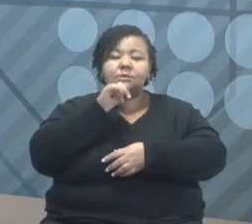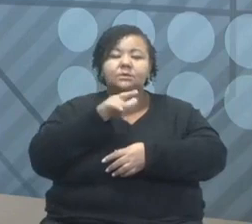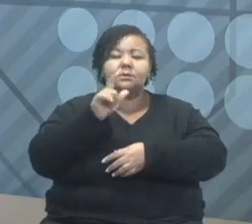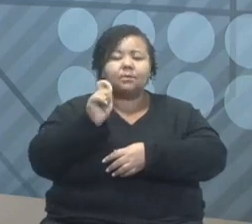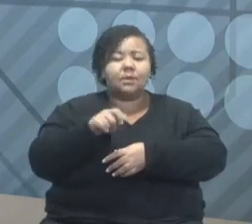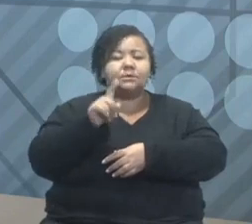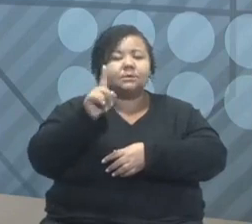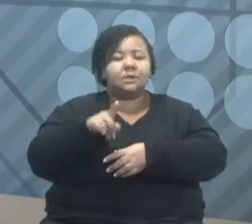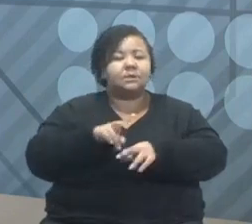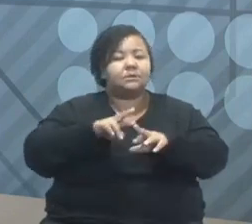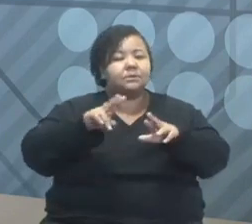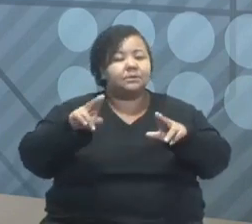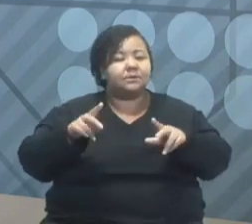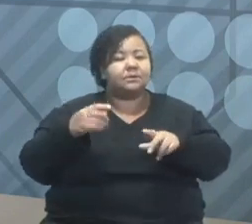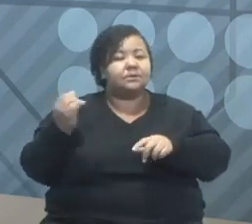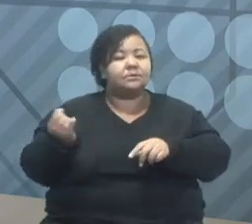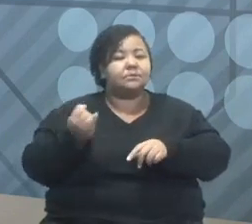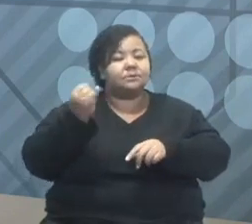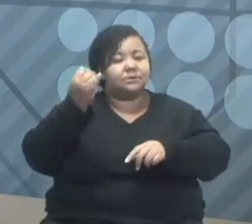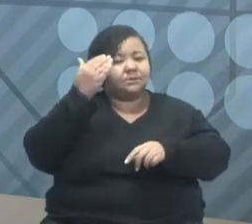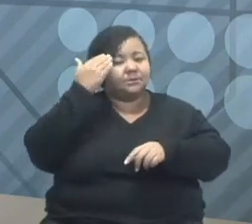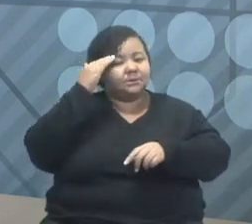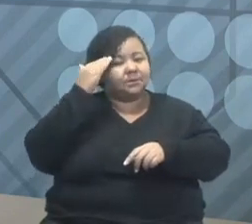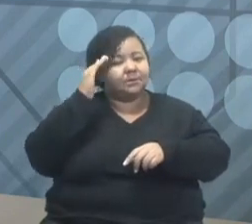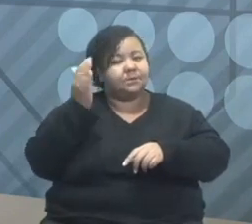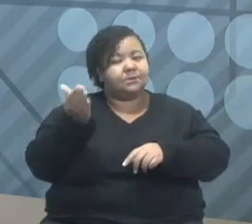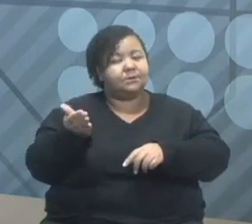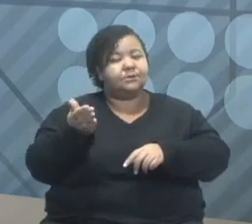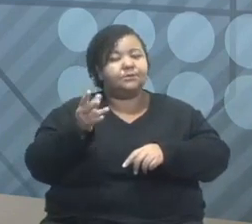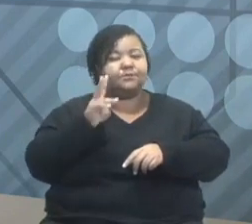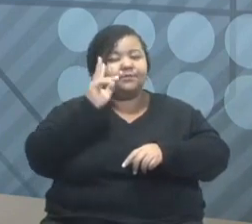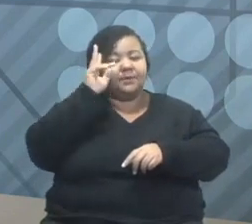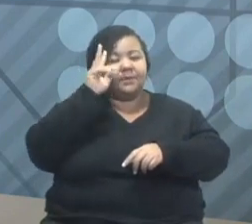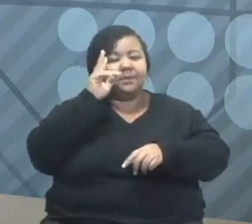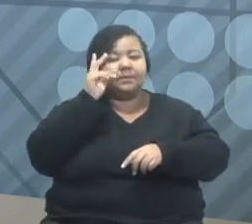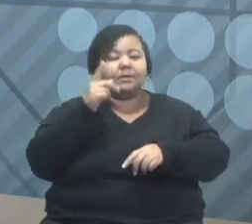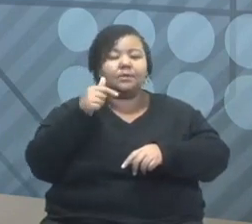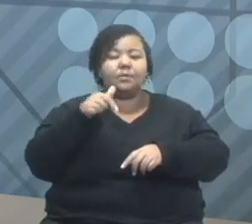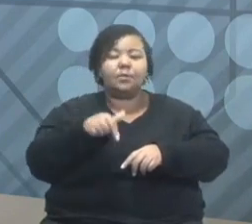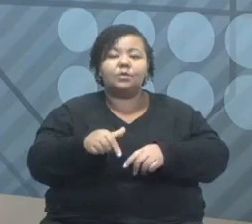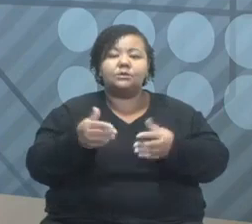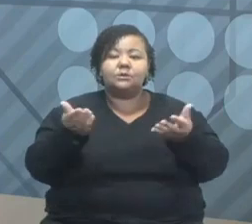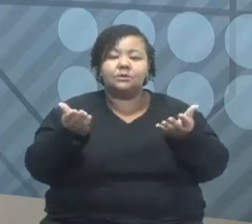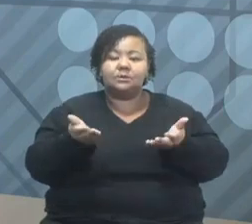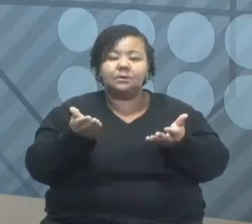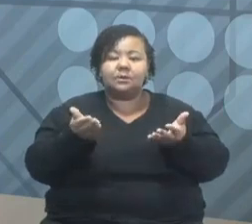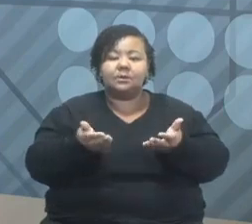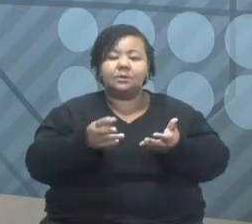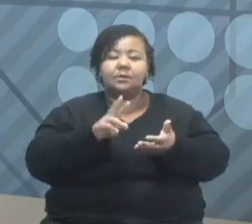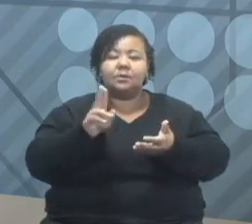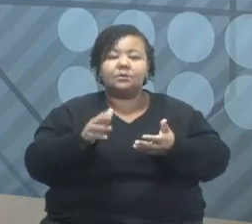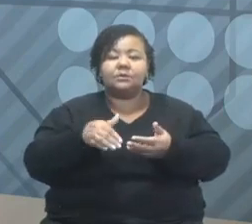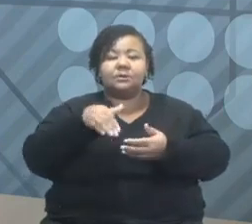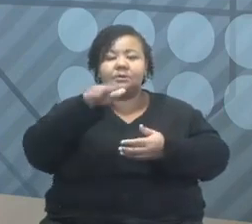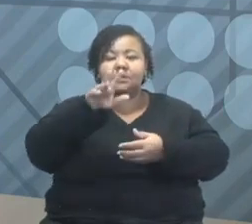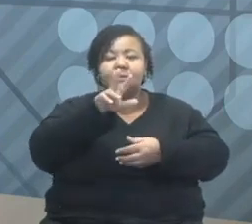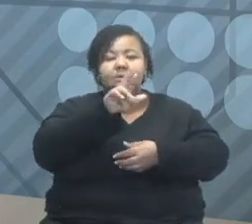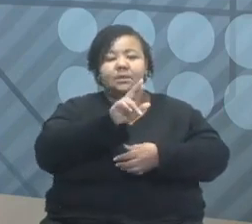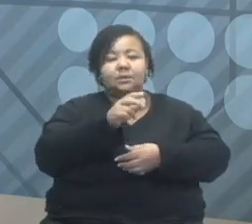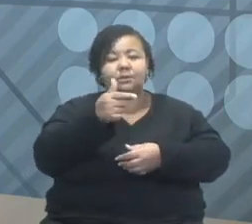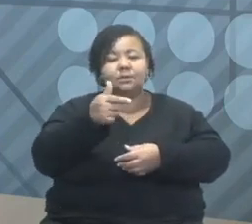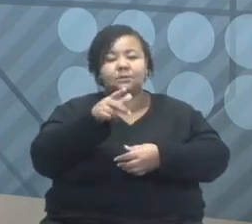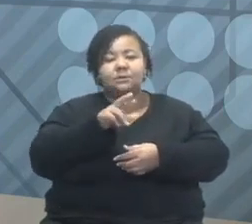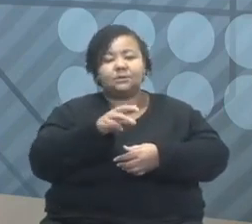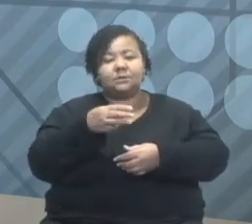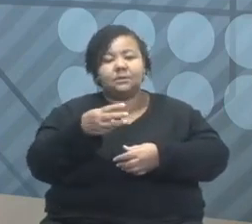ser diferente. Então, é importante que você saiba disso. E lembrando sempre que na aula de hoje, eu trabalhei mais com R2 e com